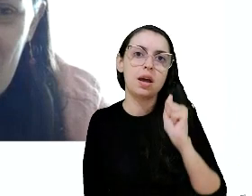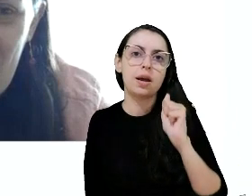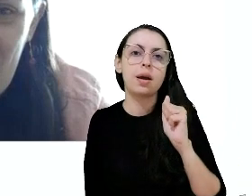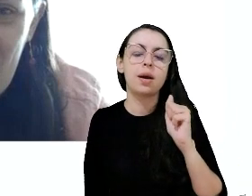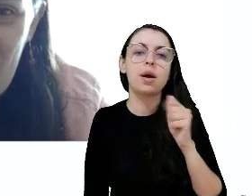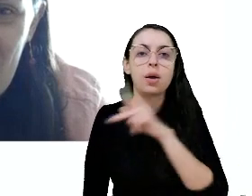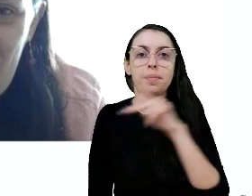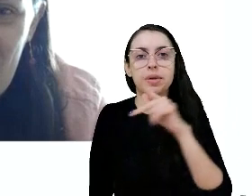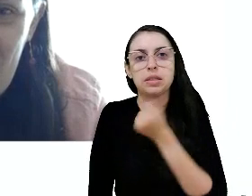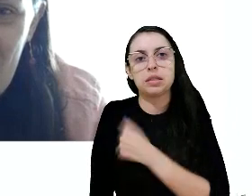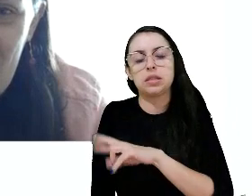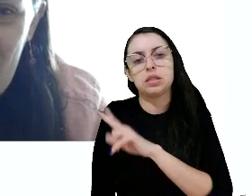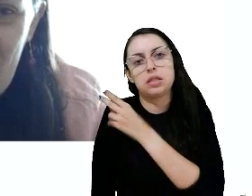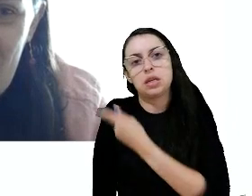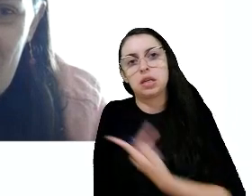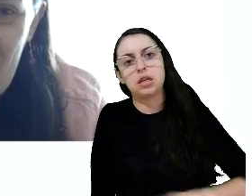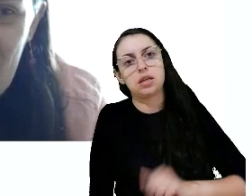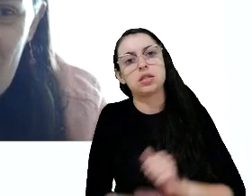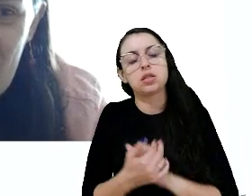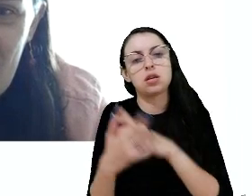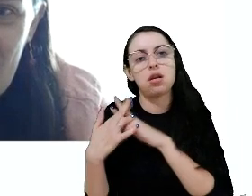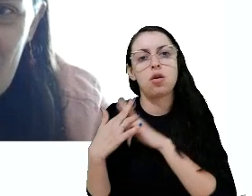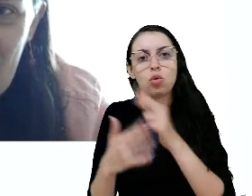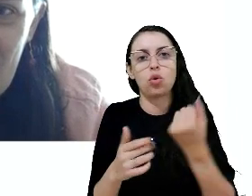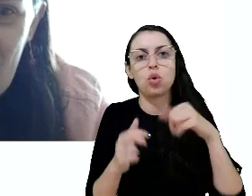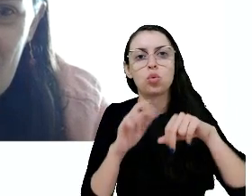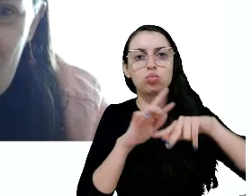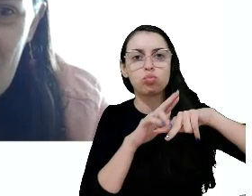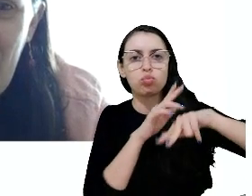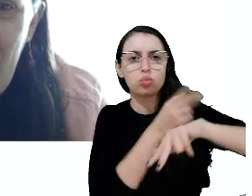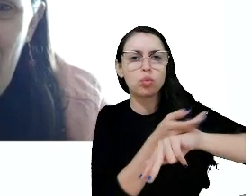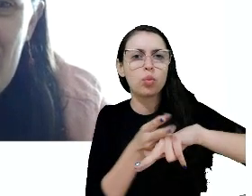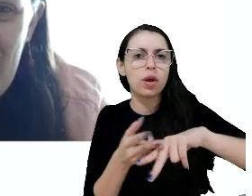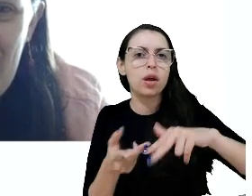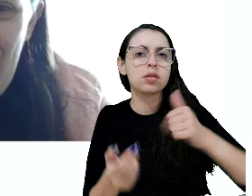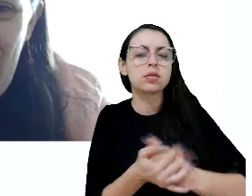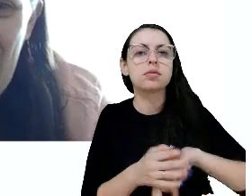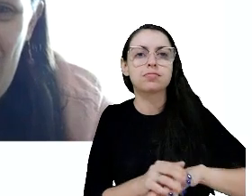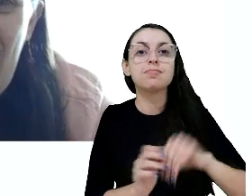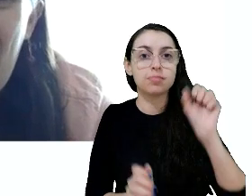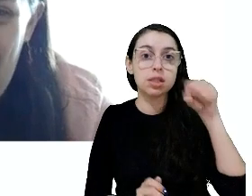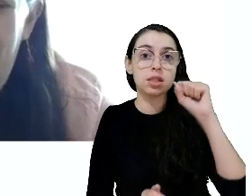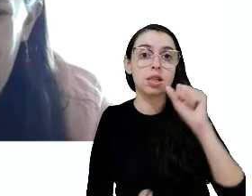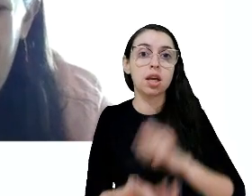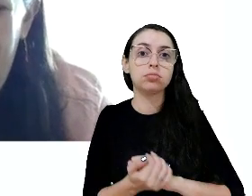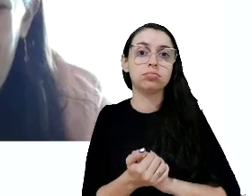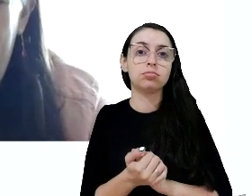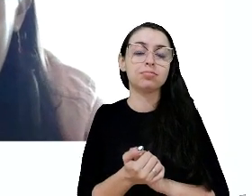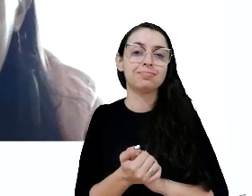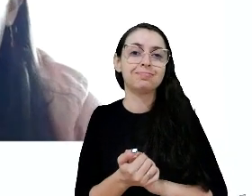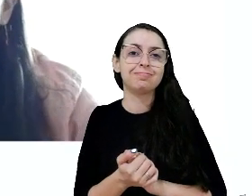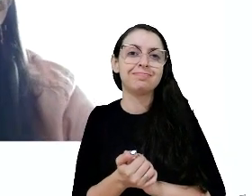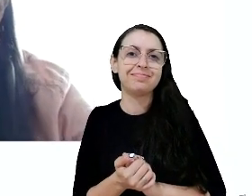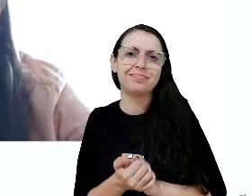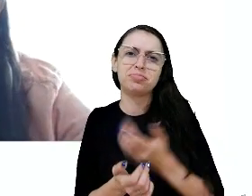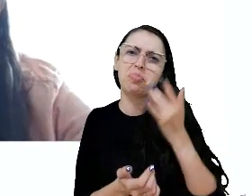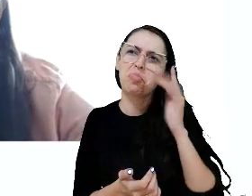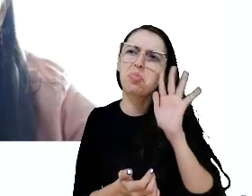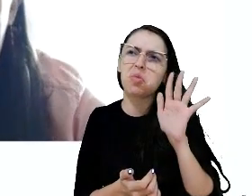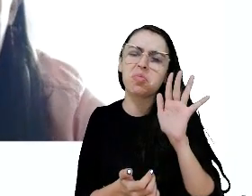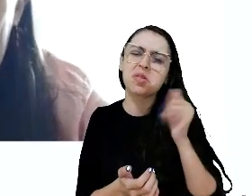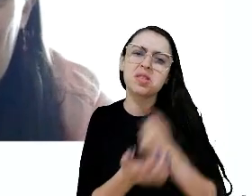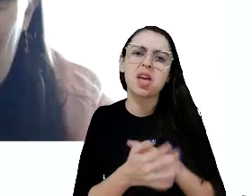presidente da Comissão de Equidade de Raça da OAB São Paulo. Sim. Não é? Eu não sei se é